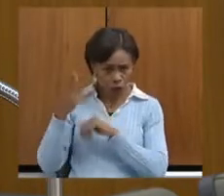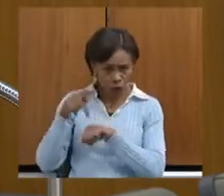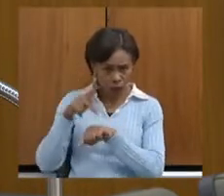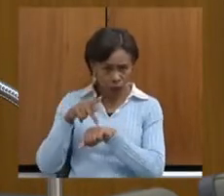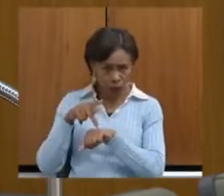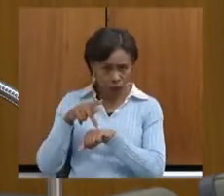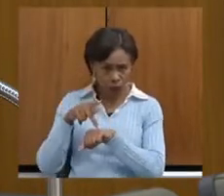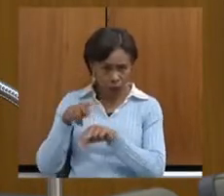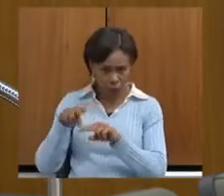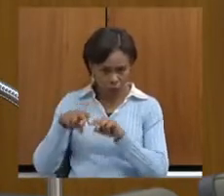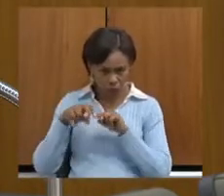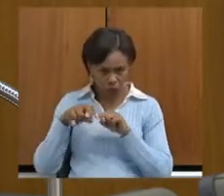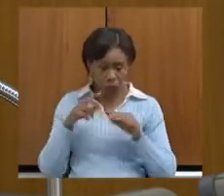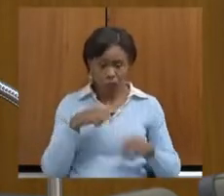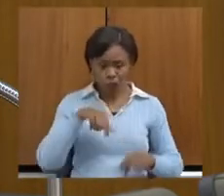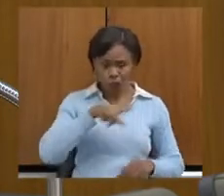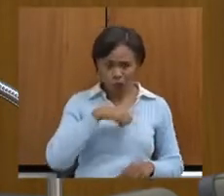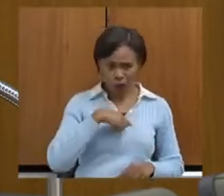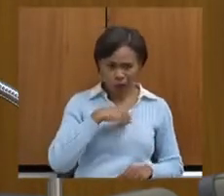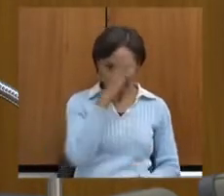nós somos brasileiros